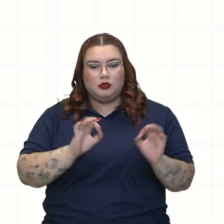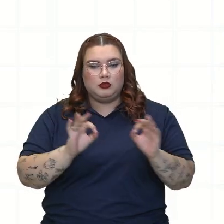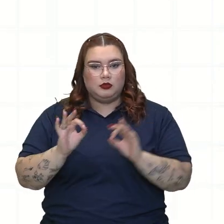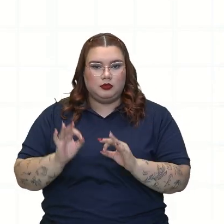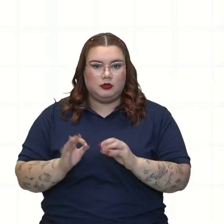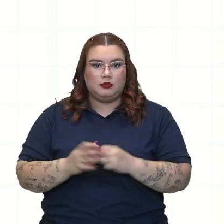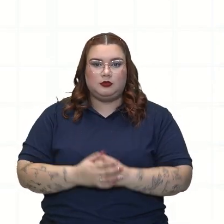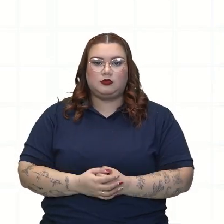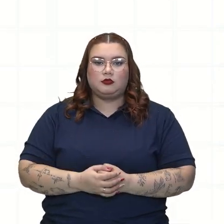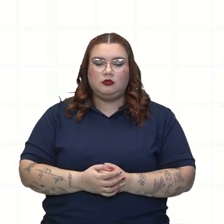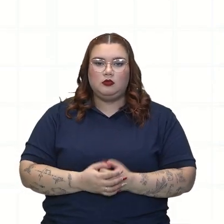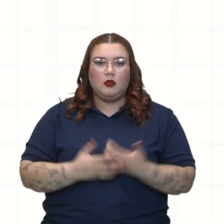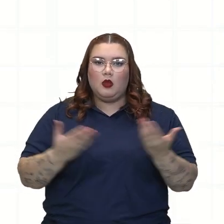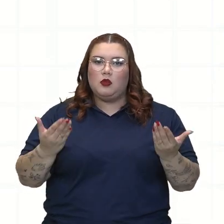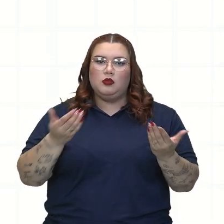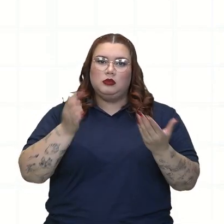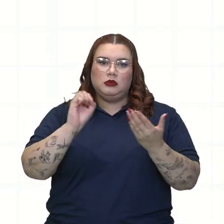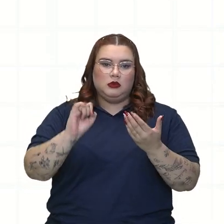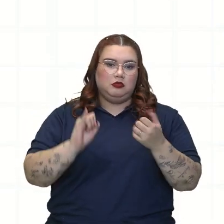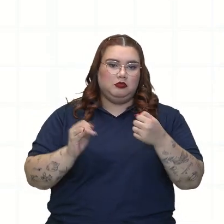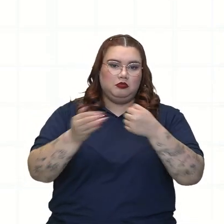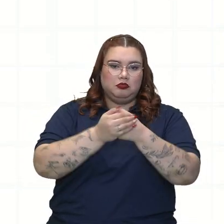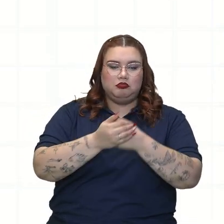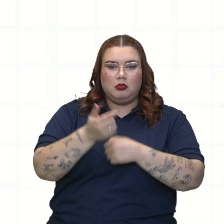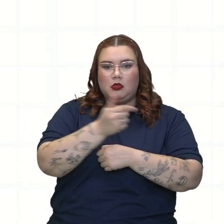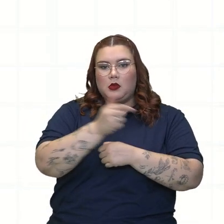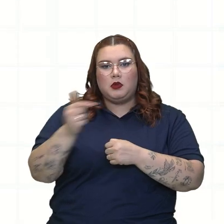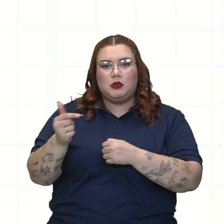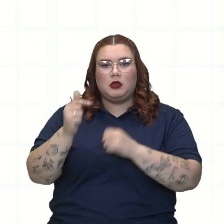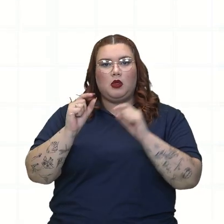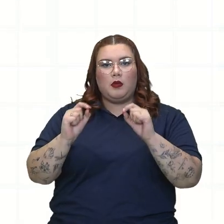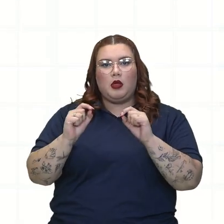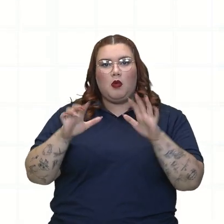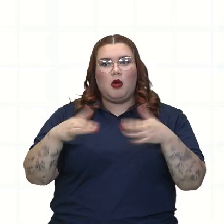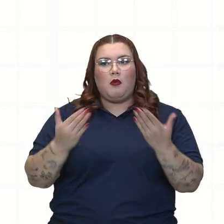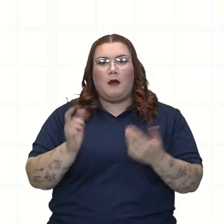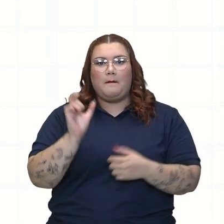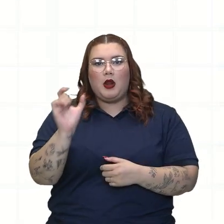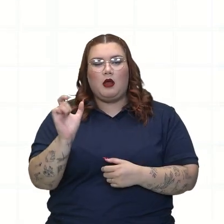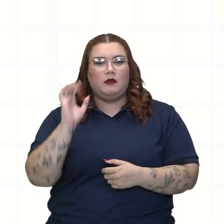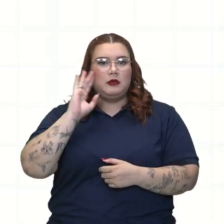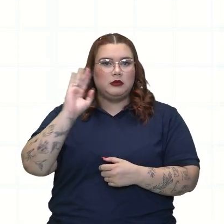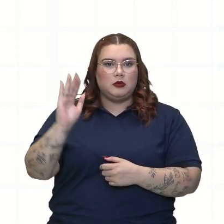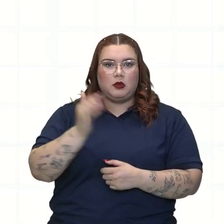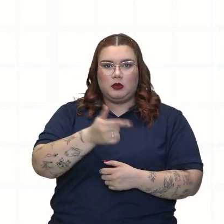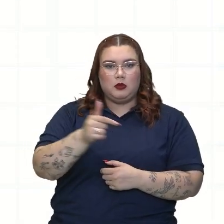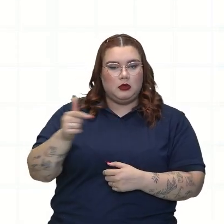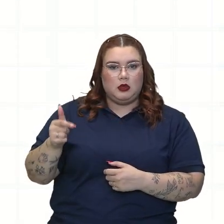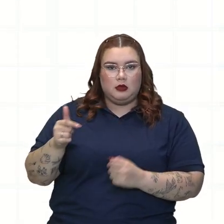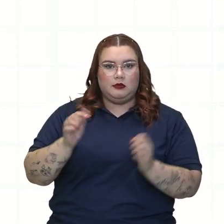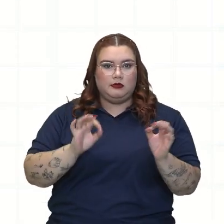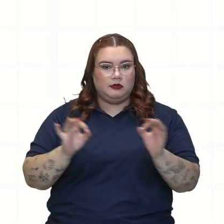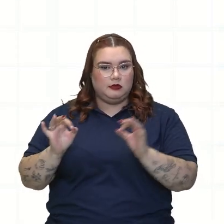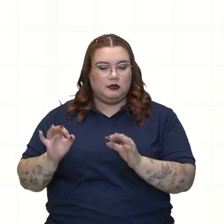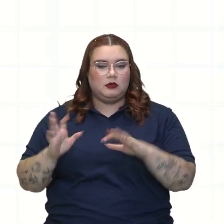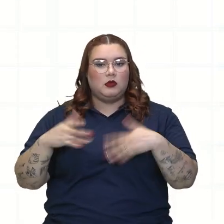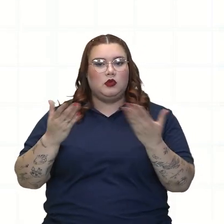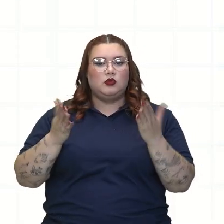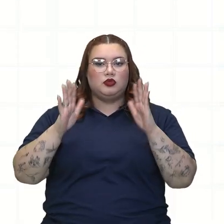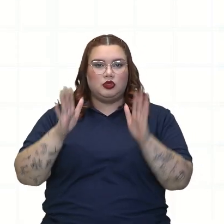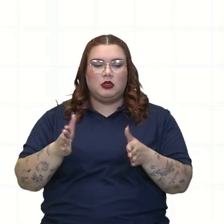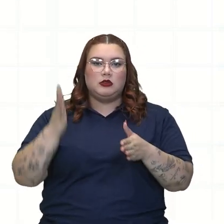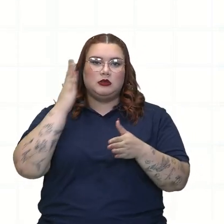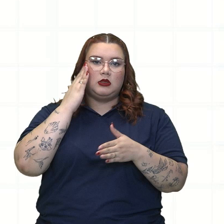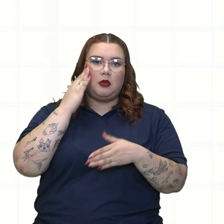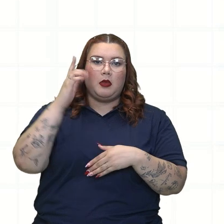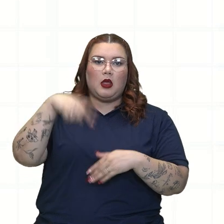aí me esforçar para encontrar núcleo nesse caso, tá? E eu já sei classificar.